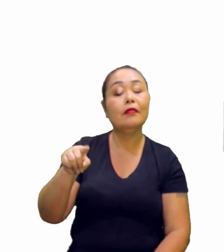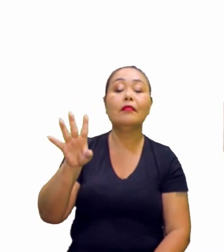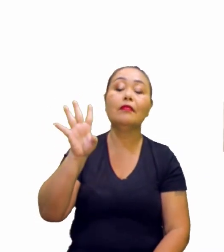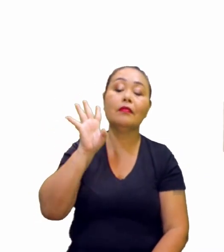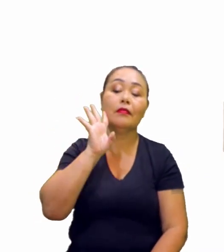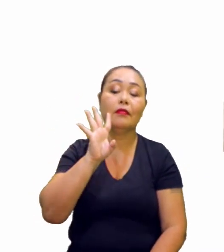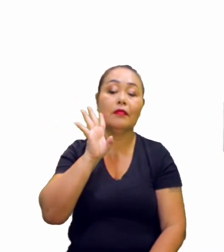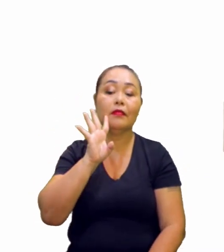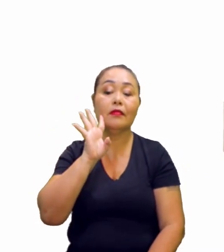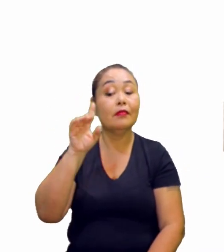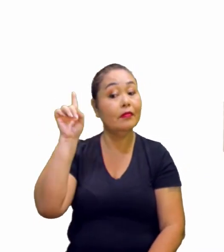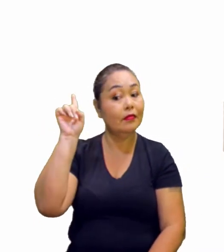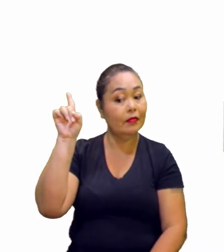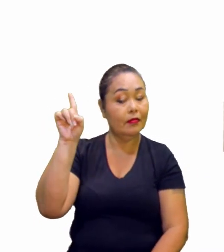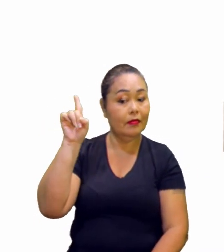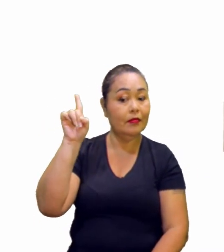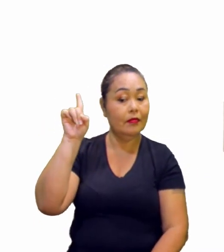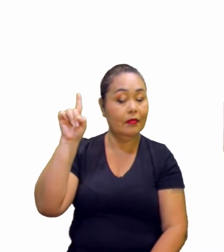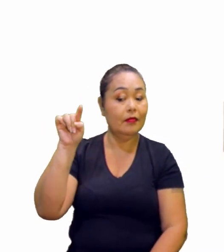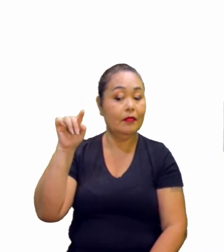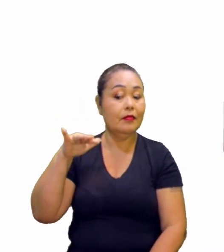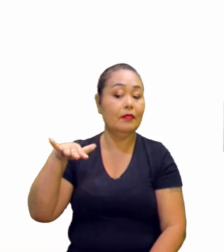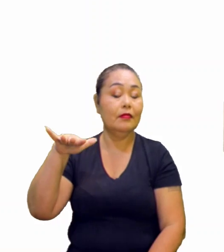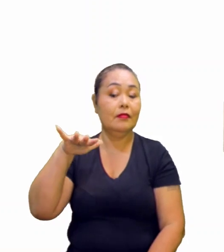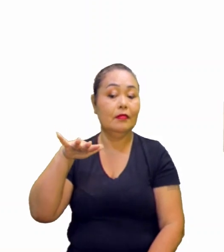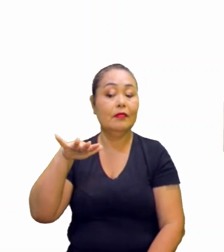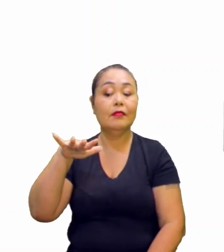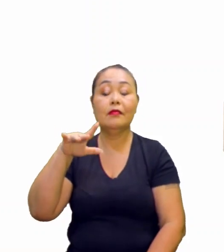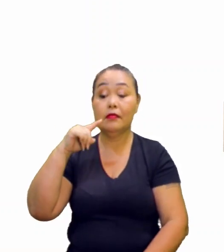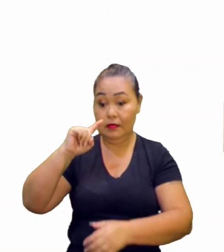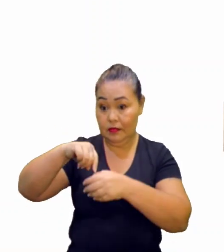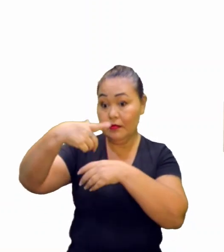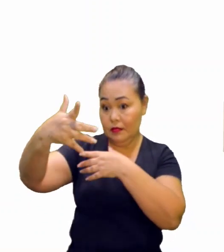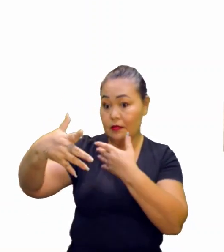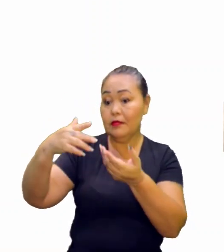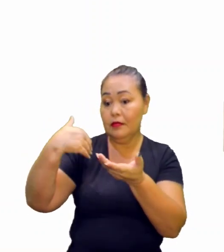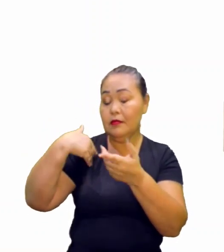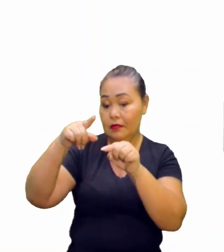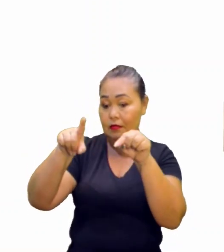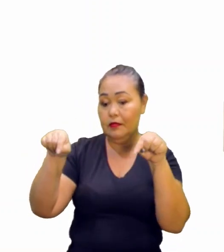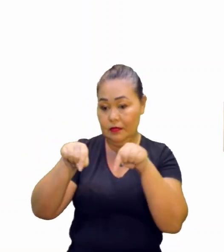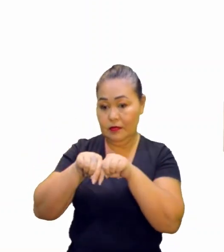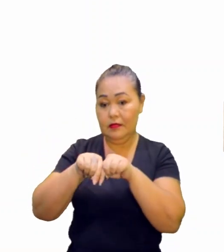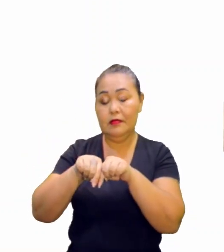gente reforçar isso aqui aí para a sua atividade extraclasse, tá bom?